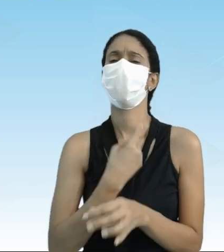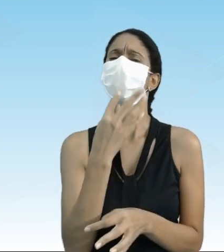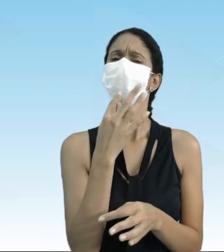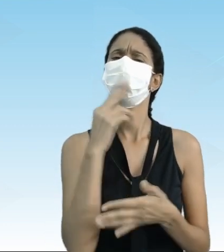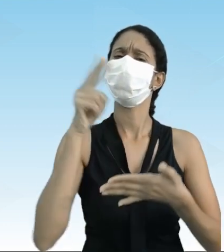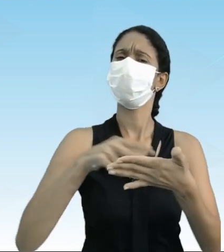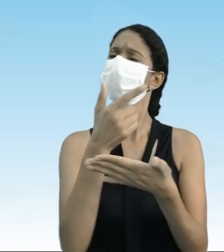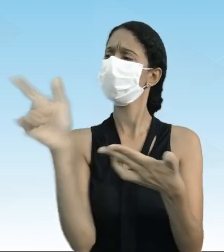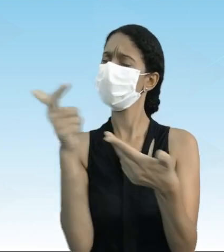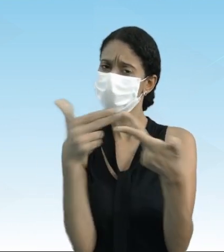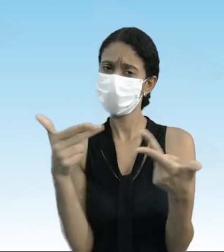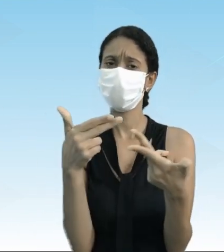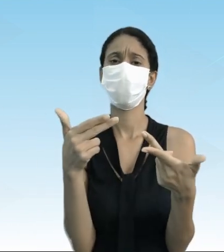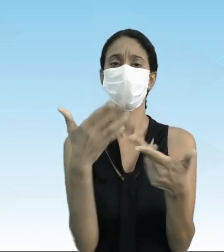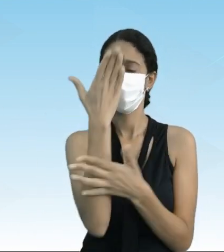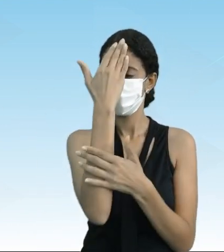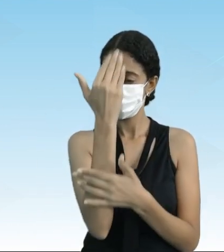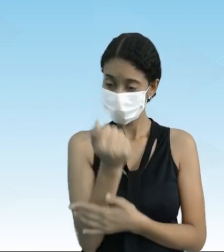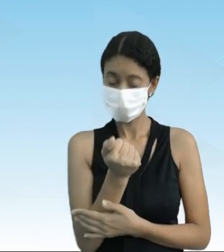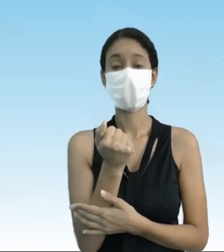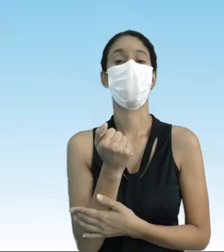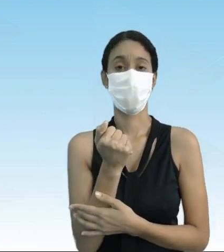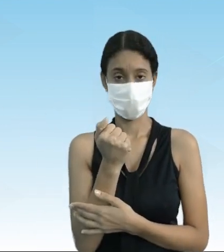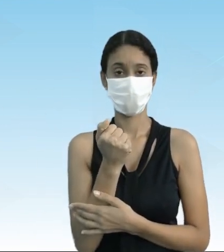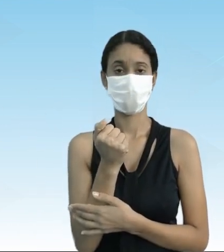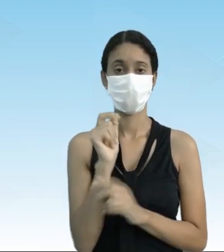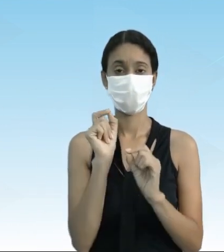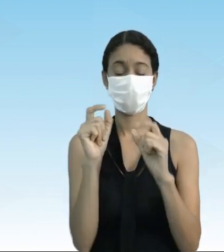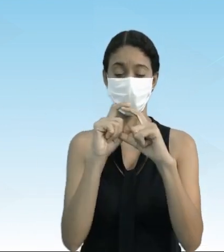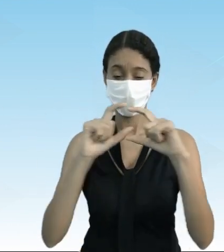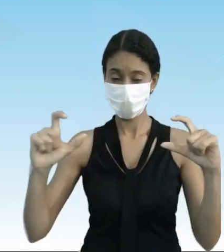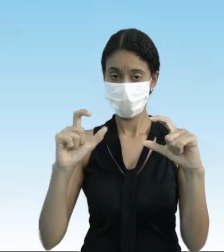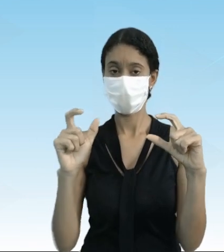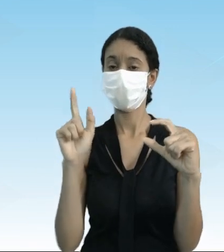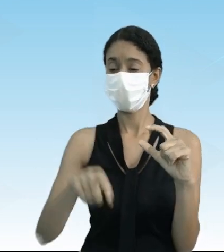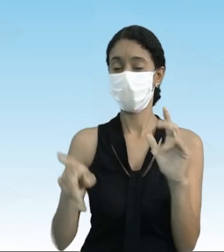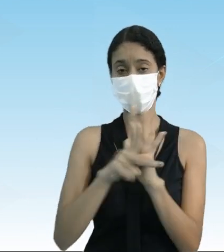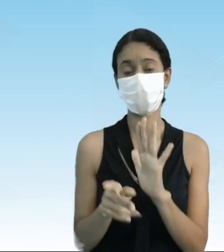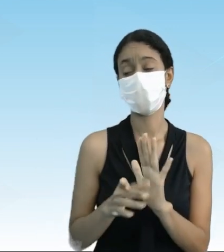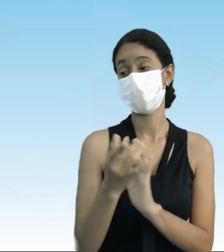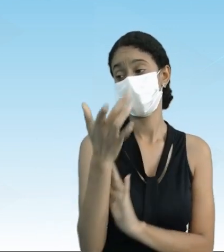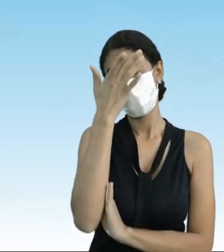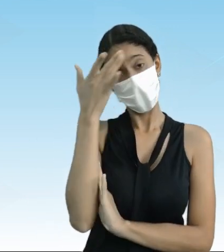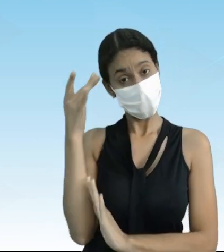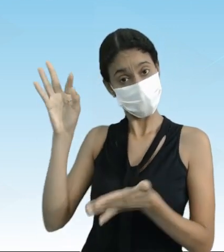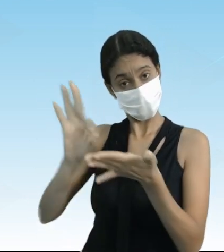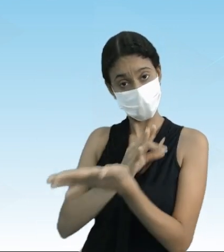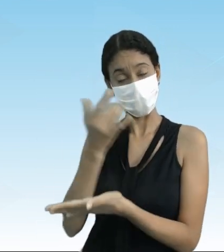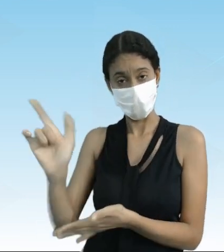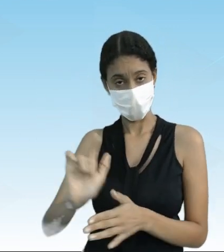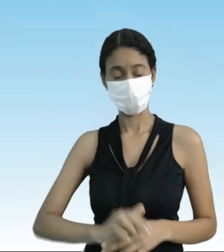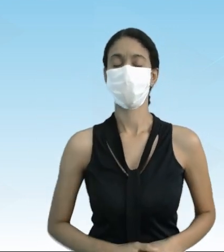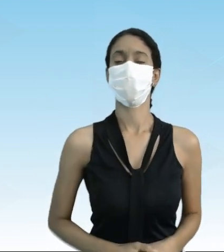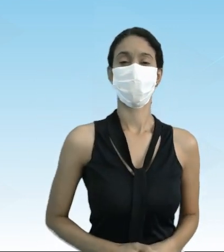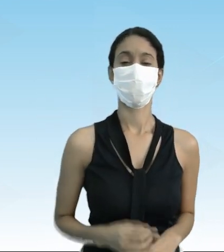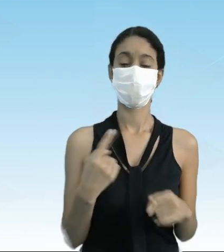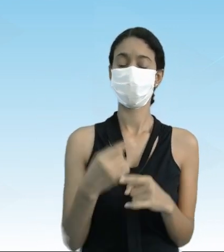ou implícita de um texto em um outro. Também pode ocorrer com outras formas, além do